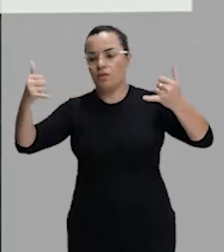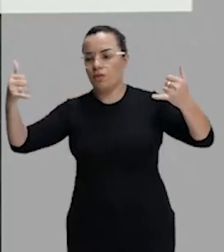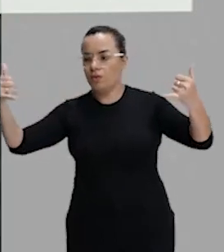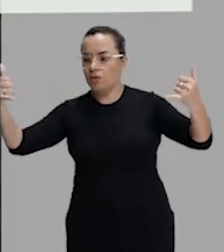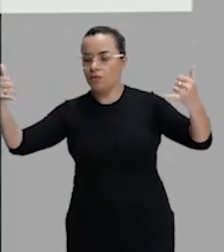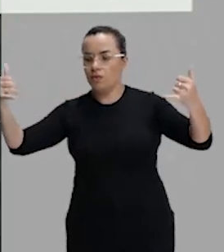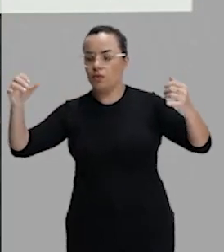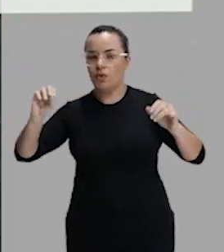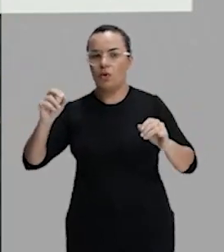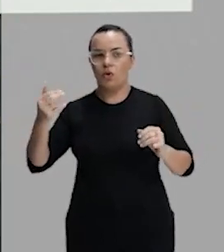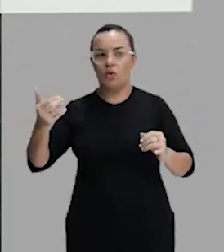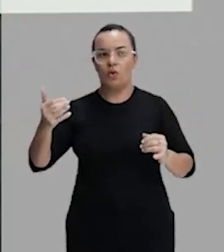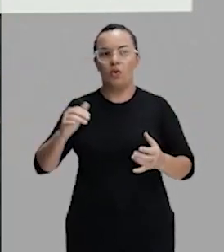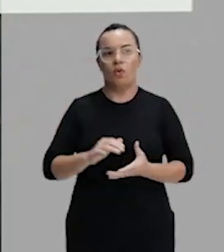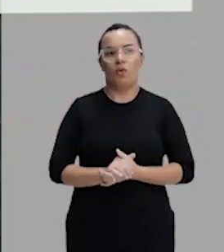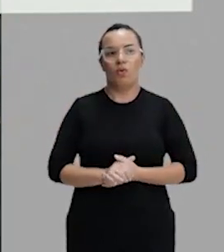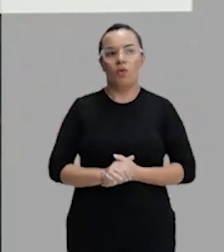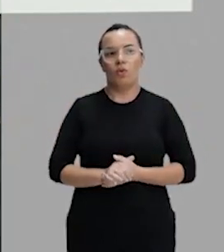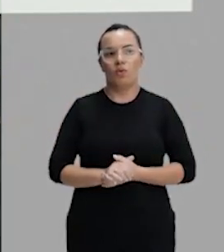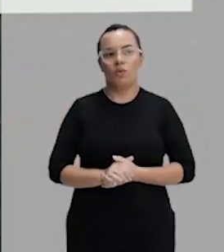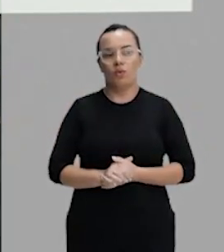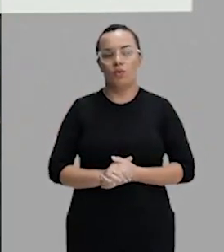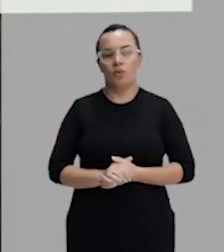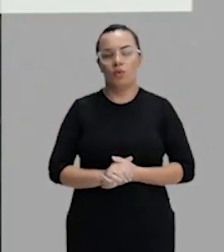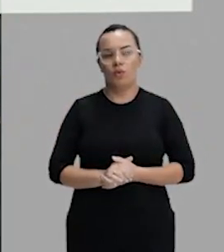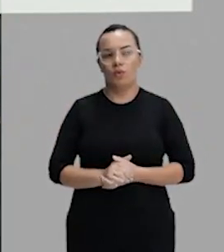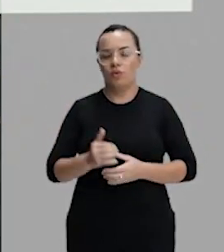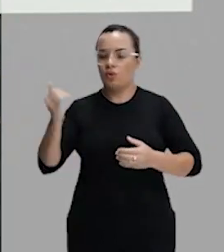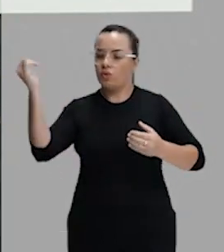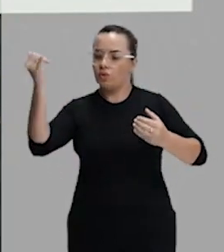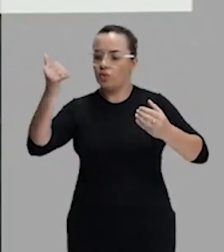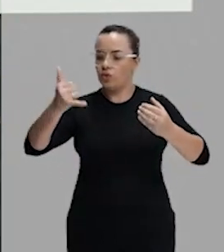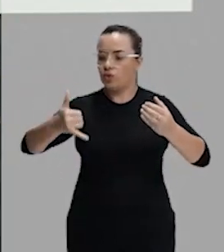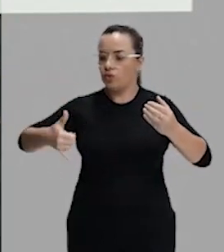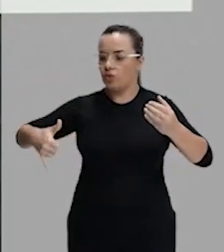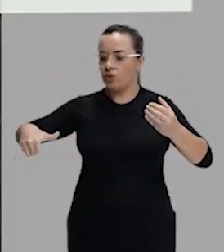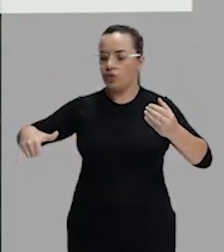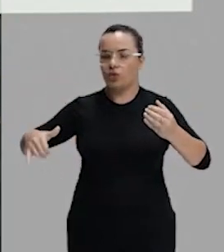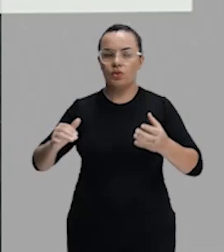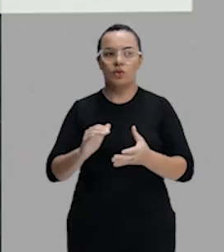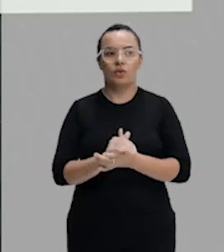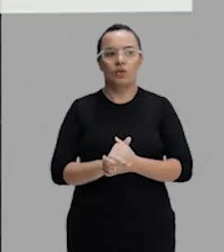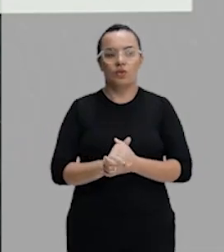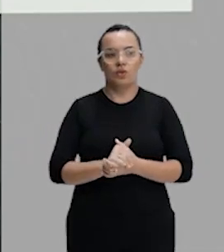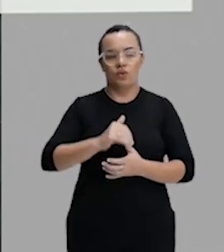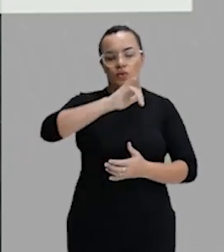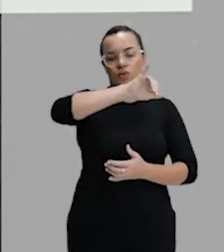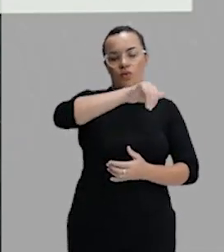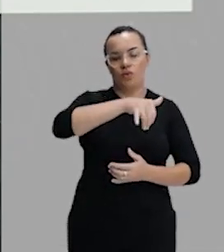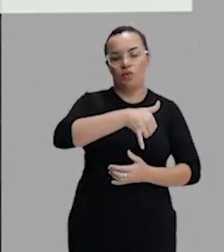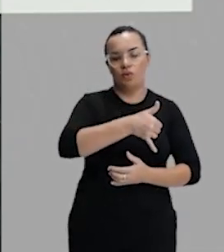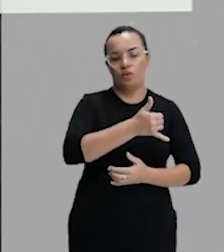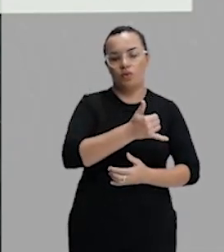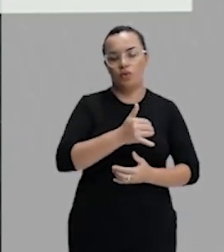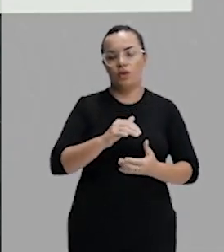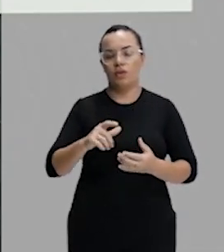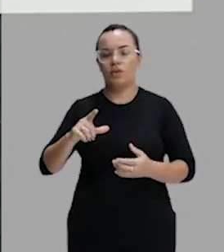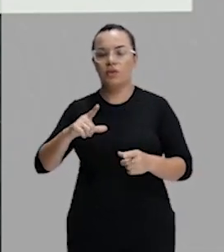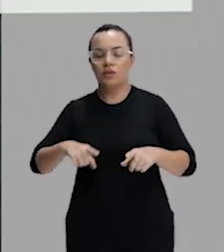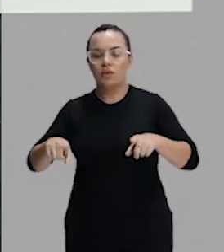Tá? A gente vai ver que essa parábola ela tem essa concavidade, que é esse espaço aqui chamado